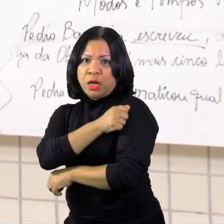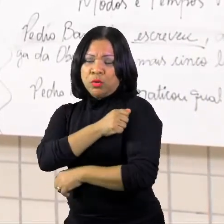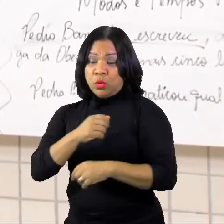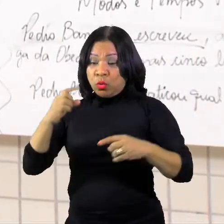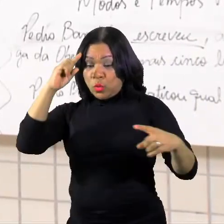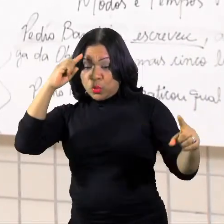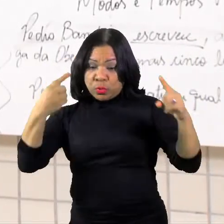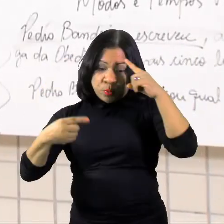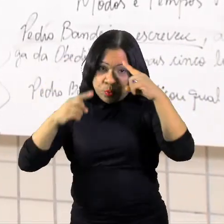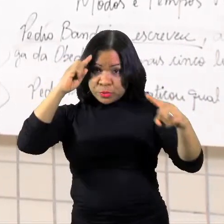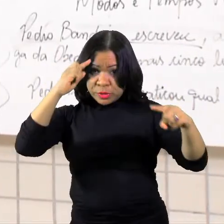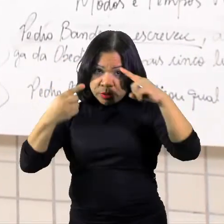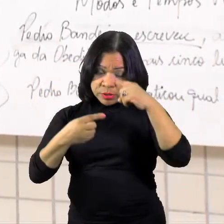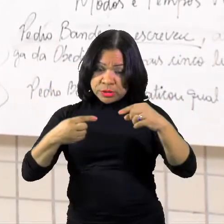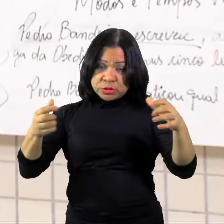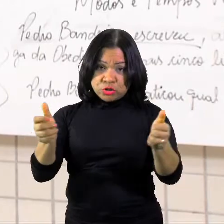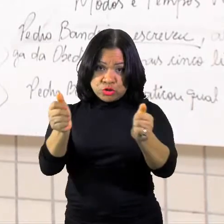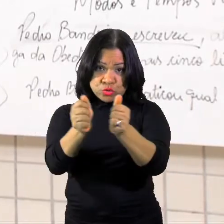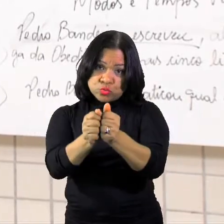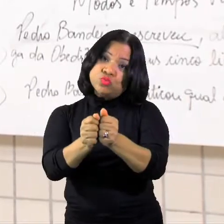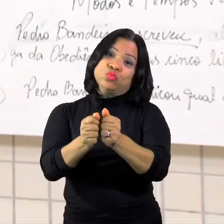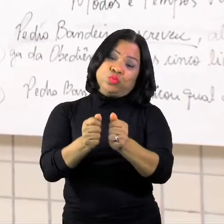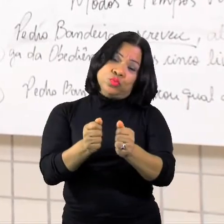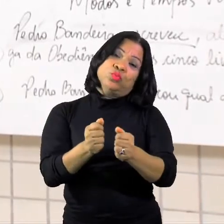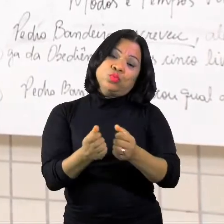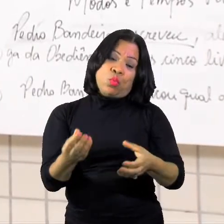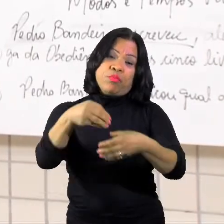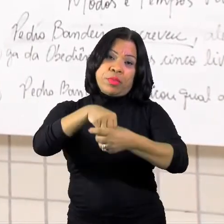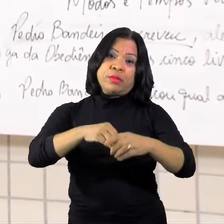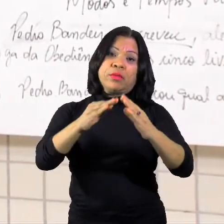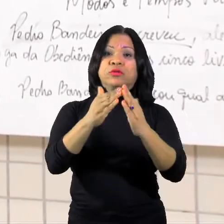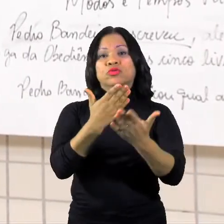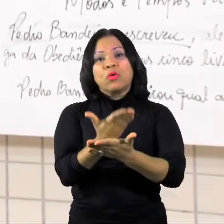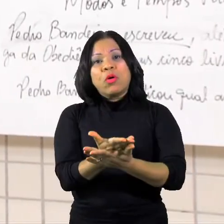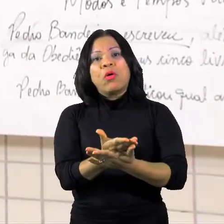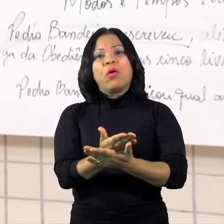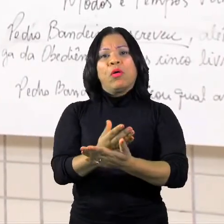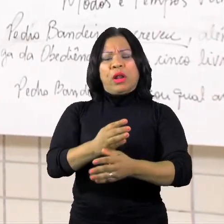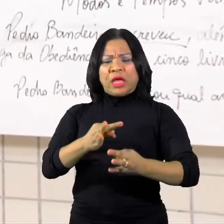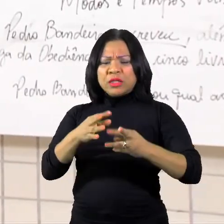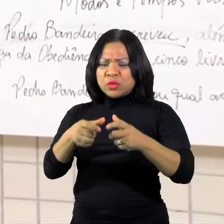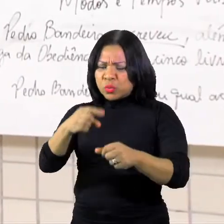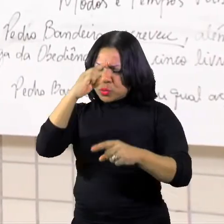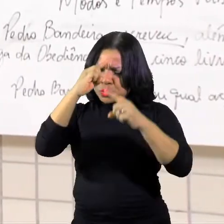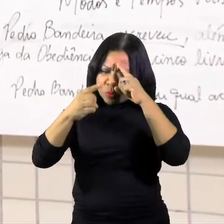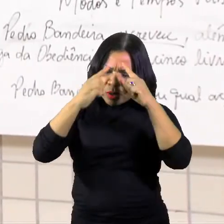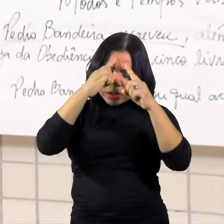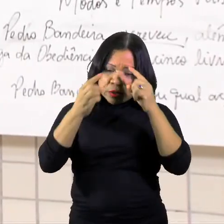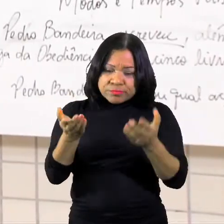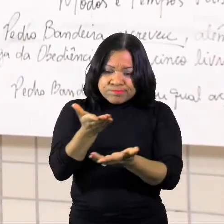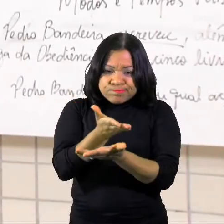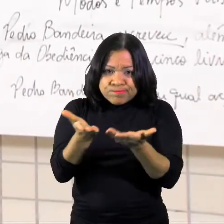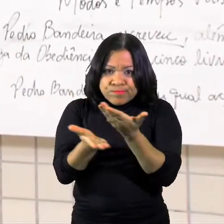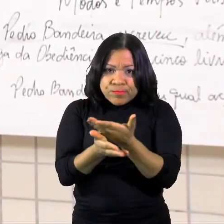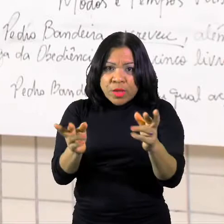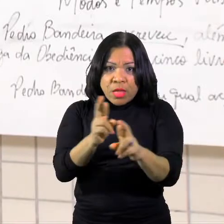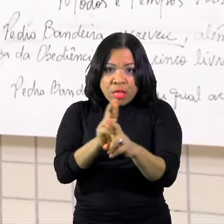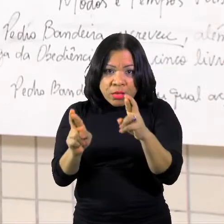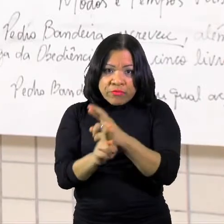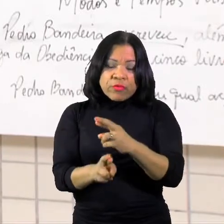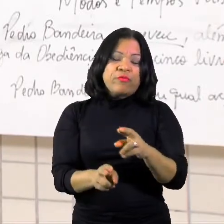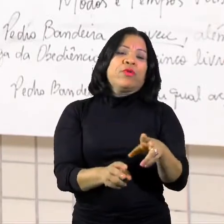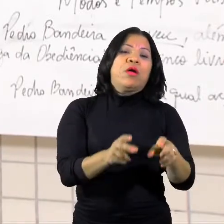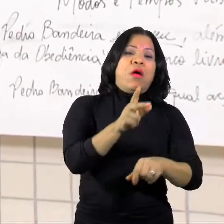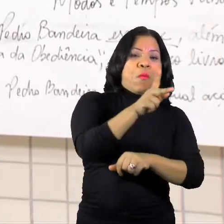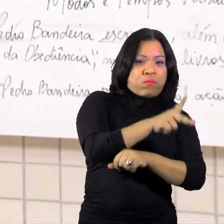da escola, Tudo era decidido dentro da escola, tudo que era decidido dentro da escola envolvia quem? Não apenas os